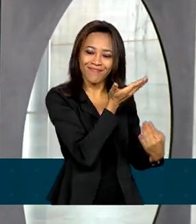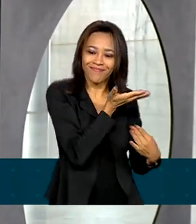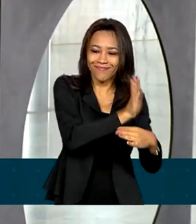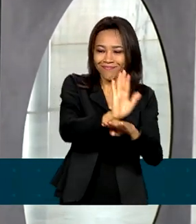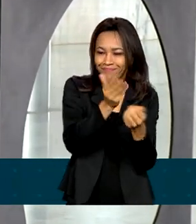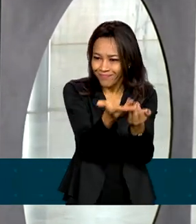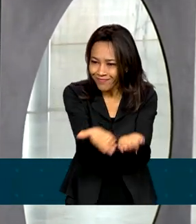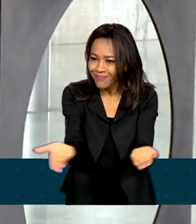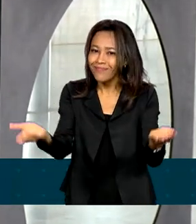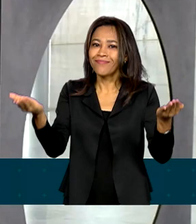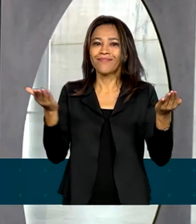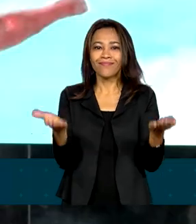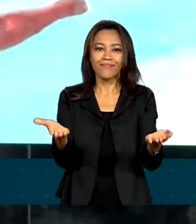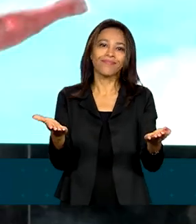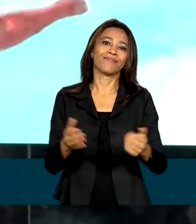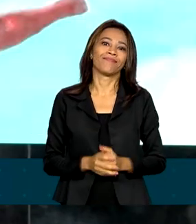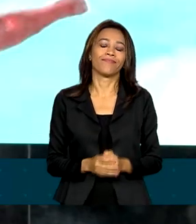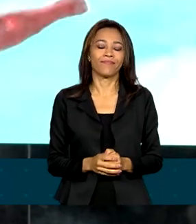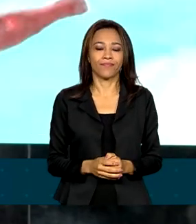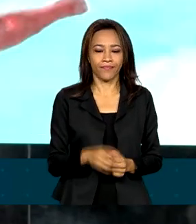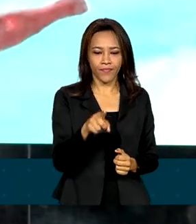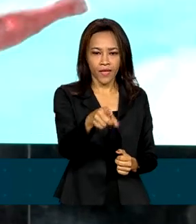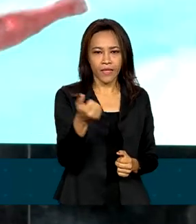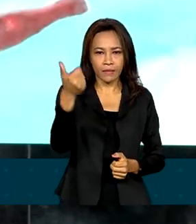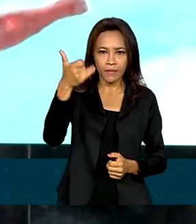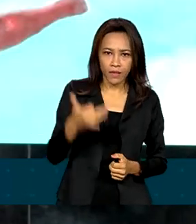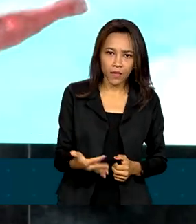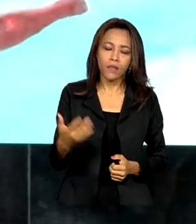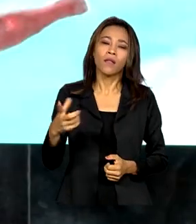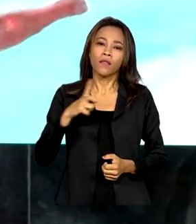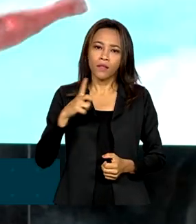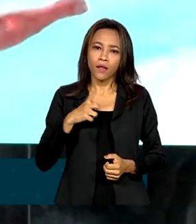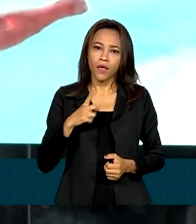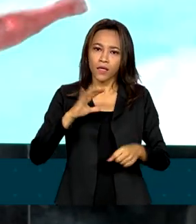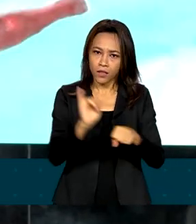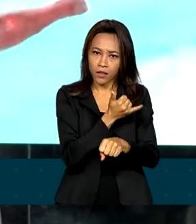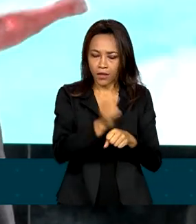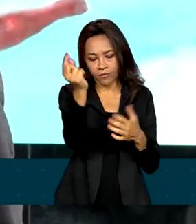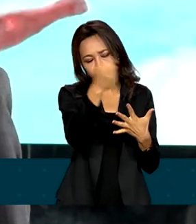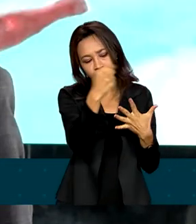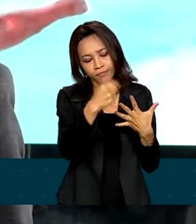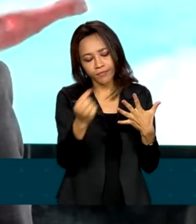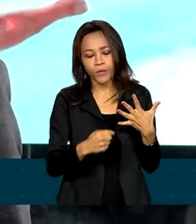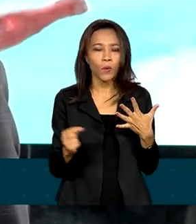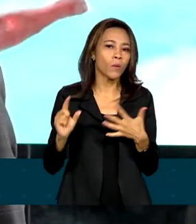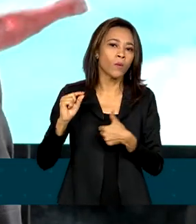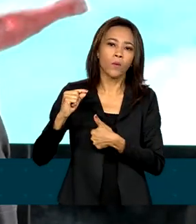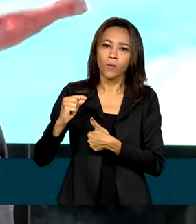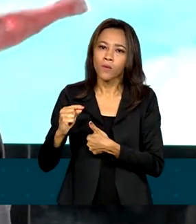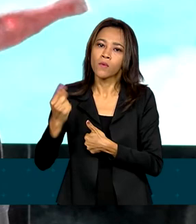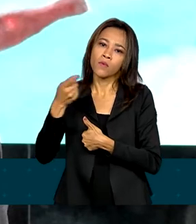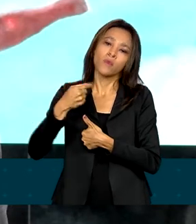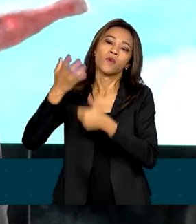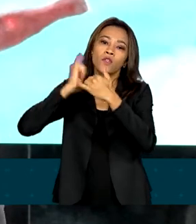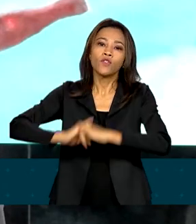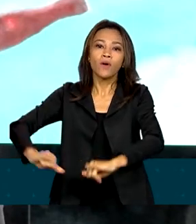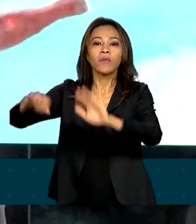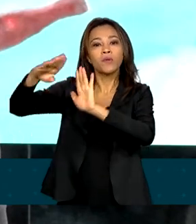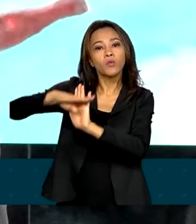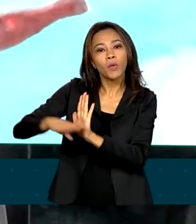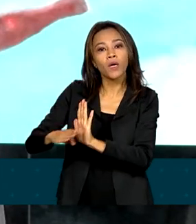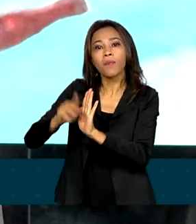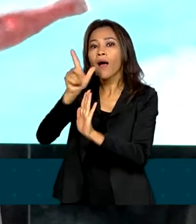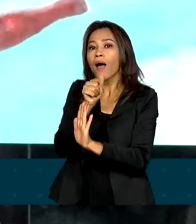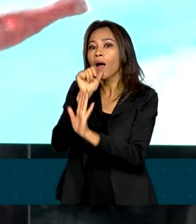o público intermediário. Faz parte dessas ações, por exemplo, o relançamento do programa Água para Todos,